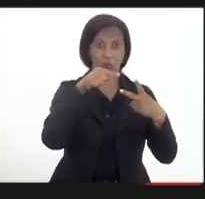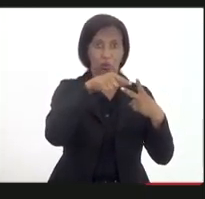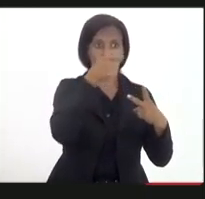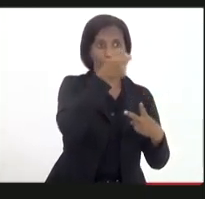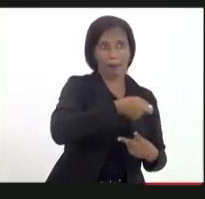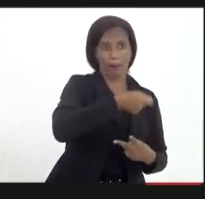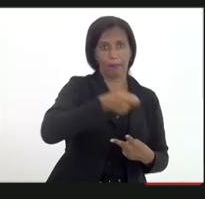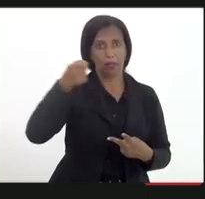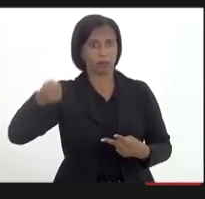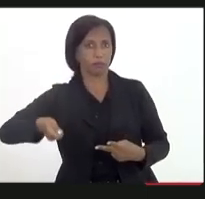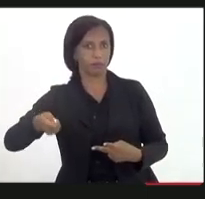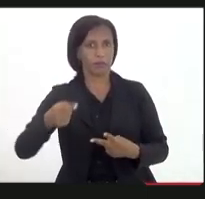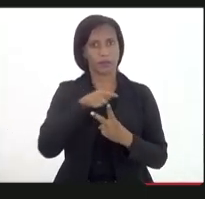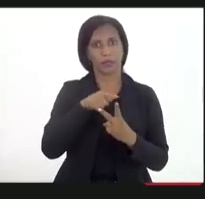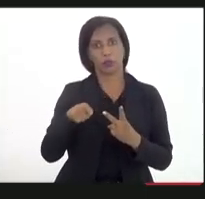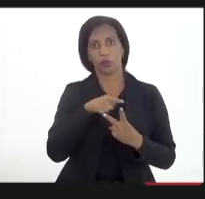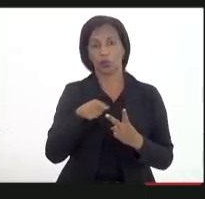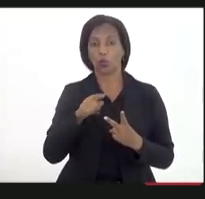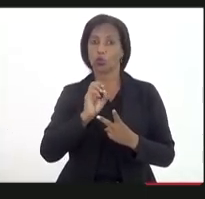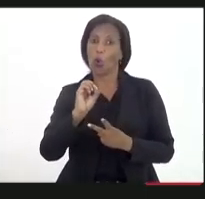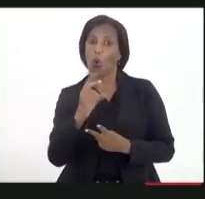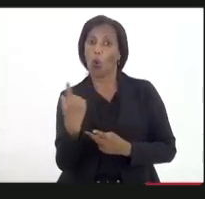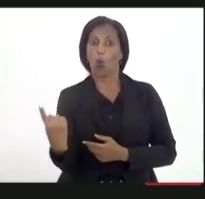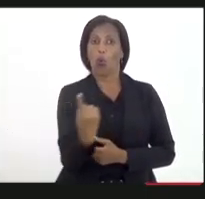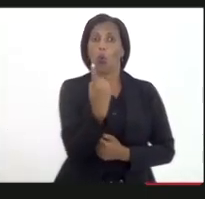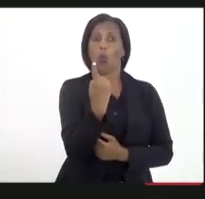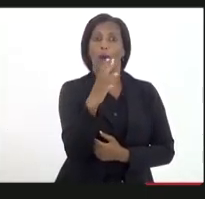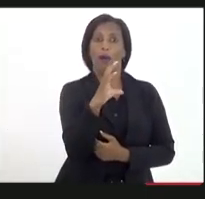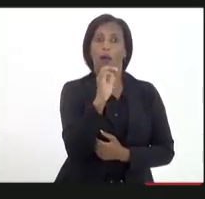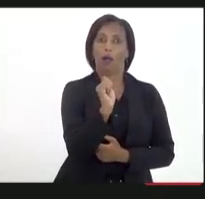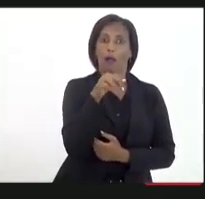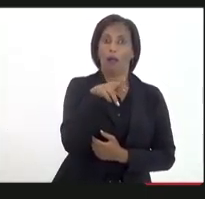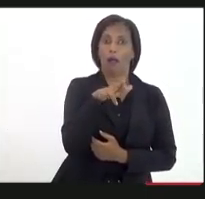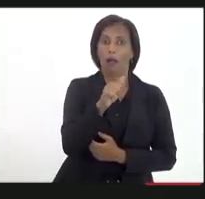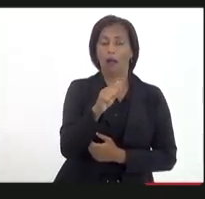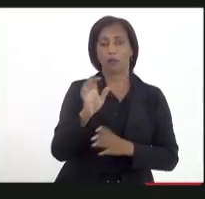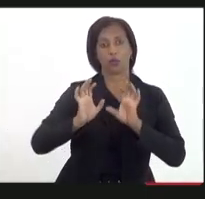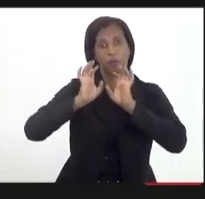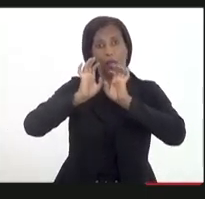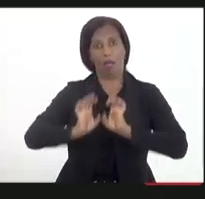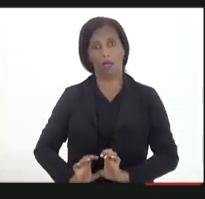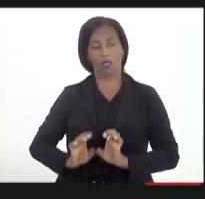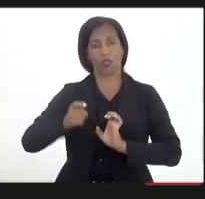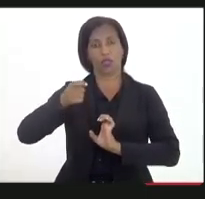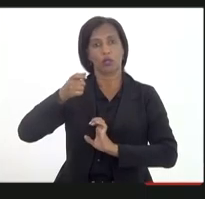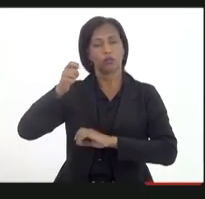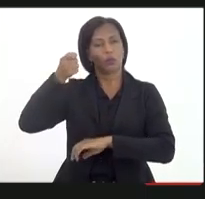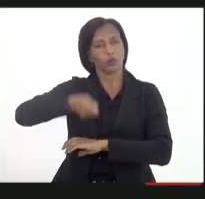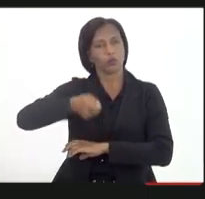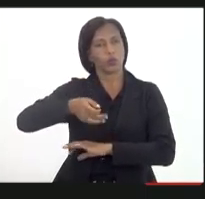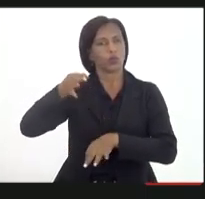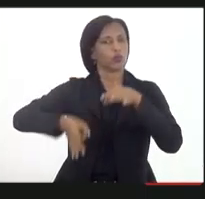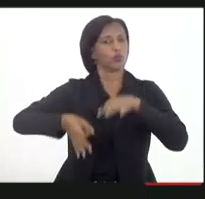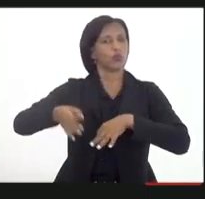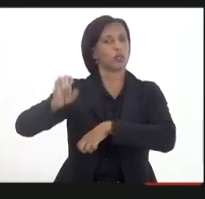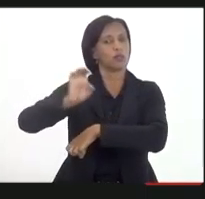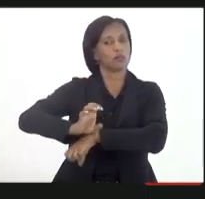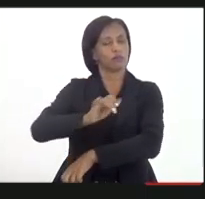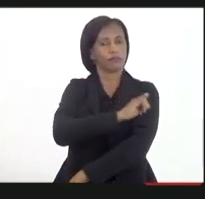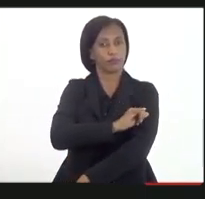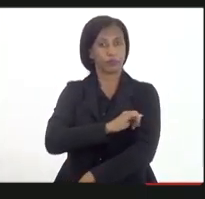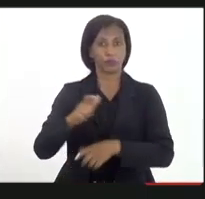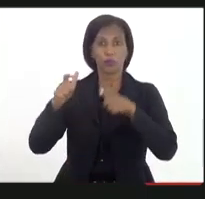estado é ou seria a criação de uma câmera junto ao tribunal de justiça sobre Aécio do Tribunal de Justiça do Estado do Rio de Janeiro é aonde nós